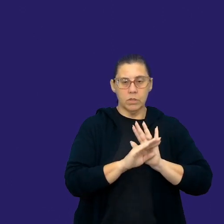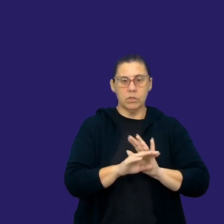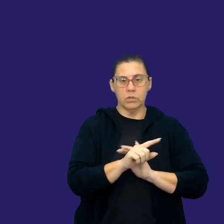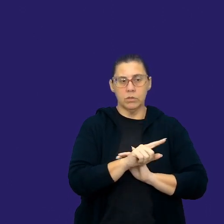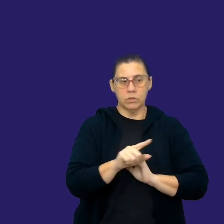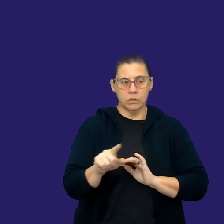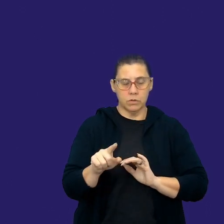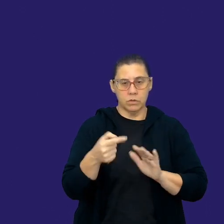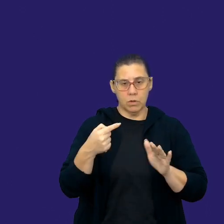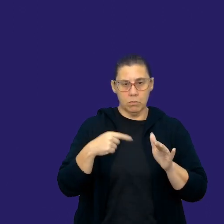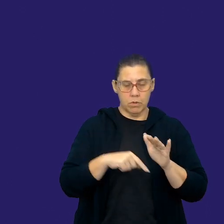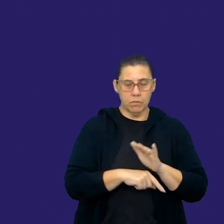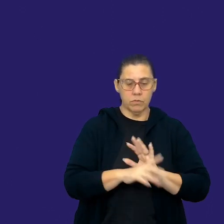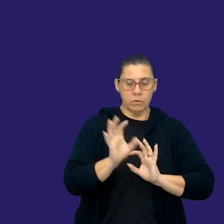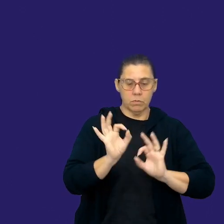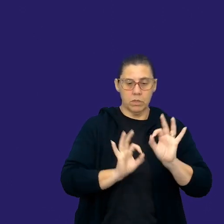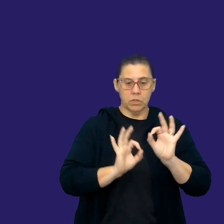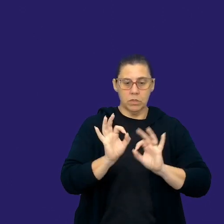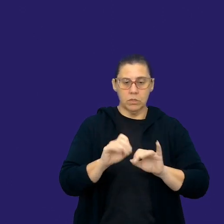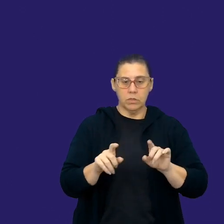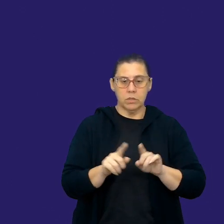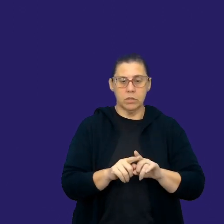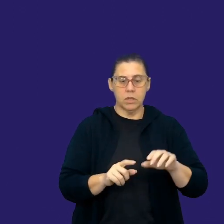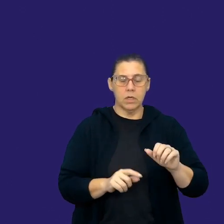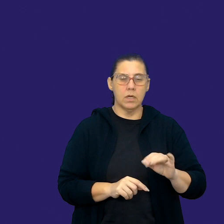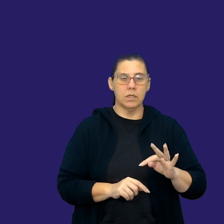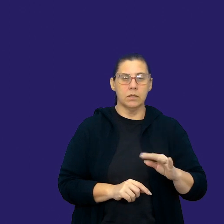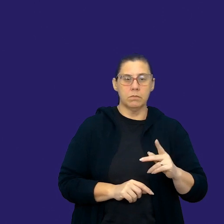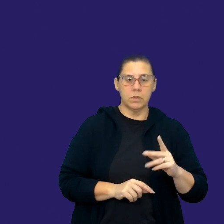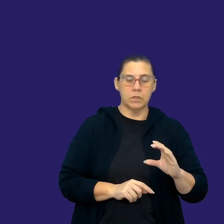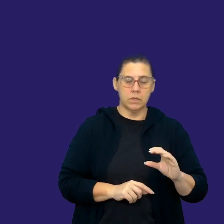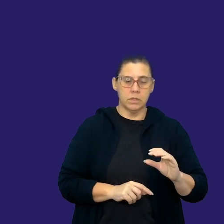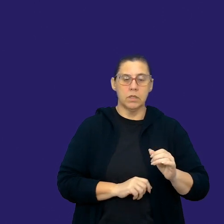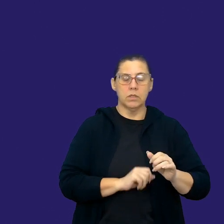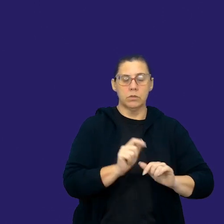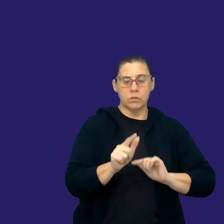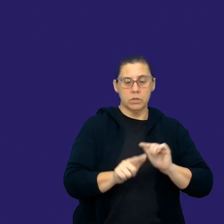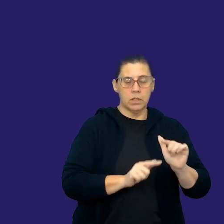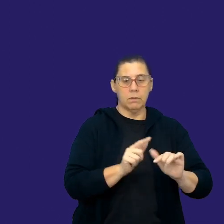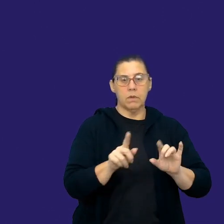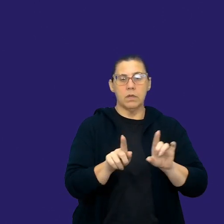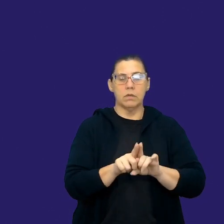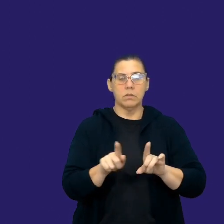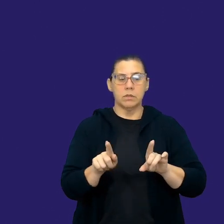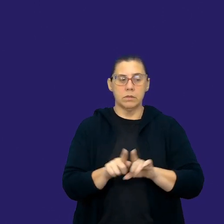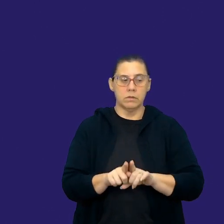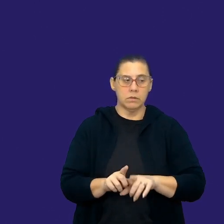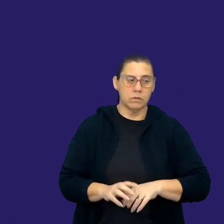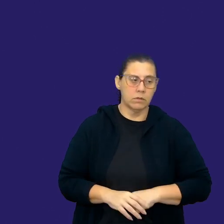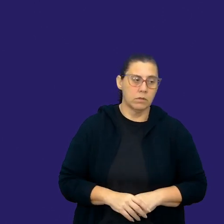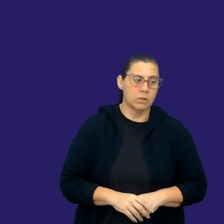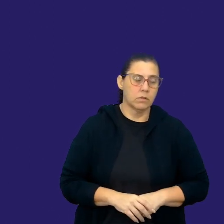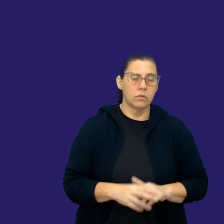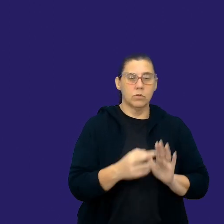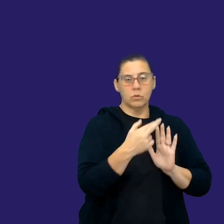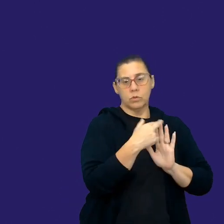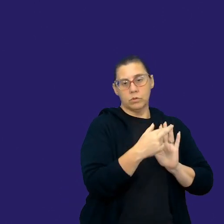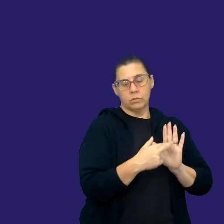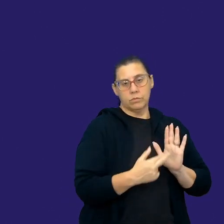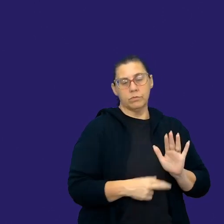no aprofundamento e no planejamento dos ATPCs e dos trabalhos dentro do nosso roteiro